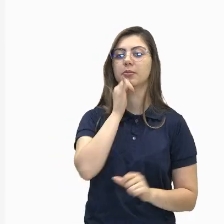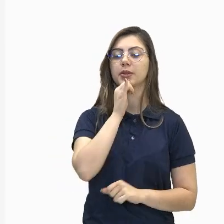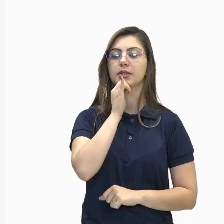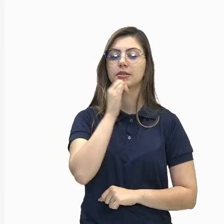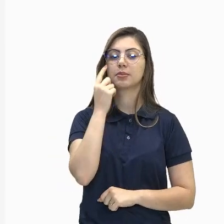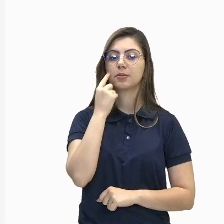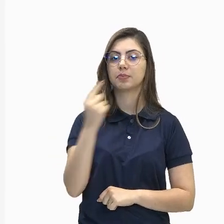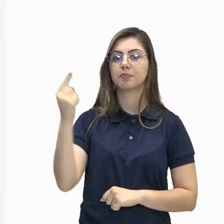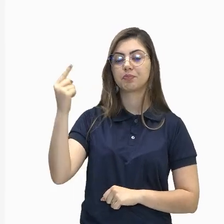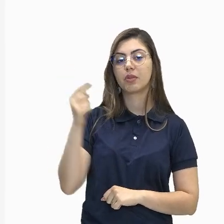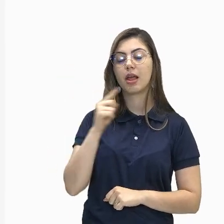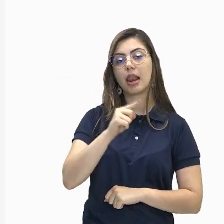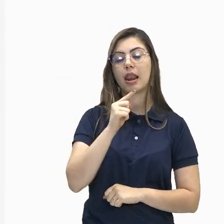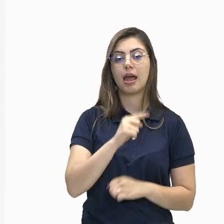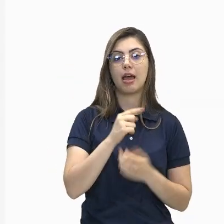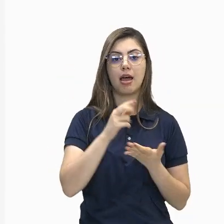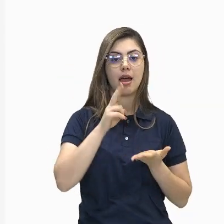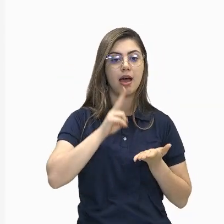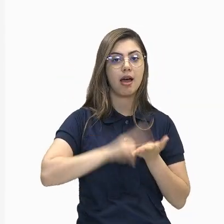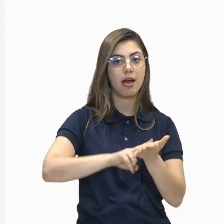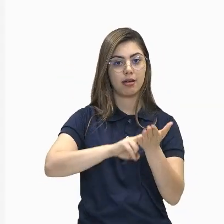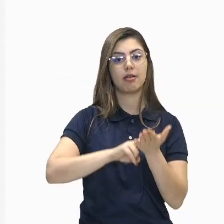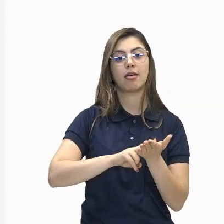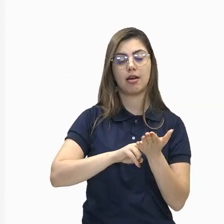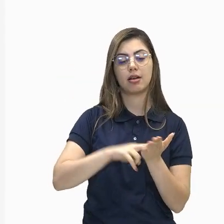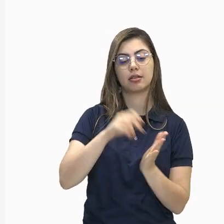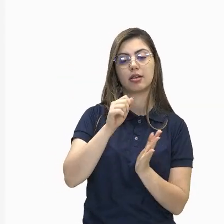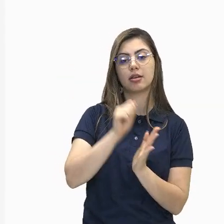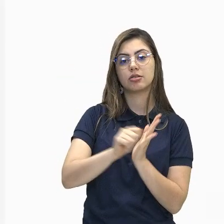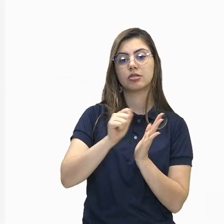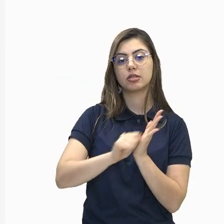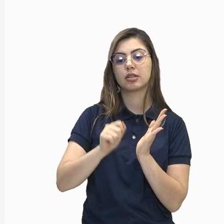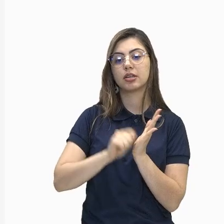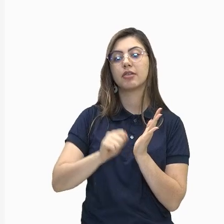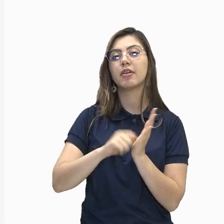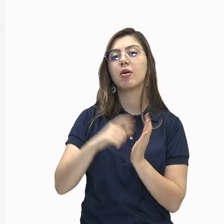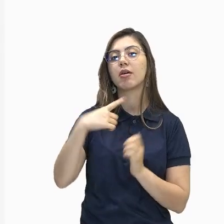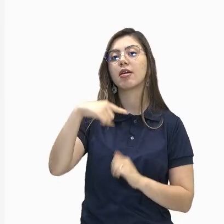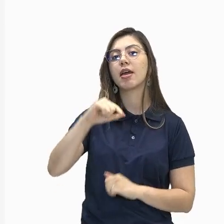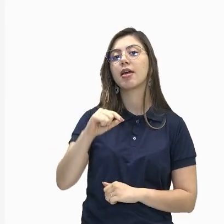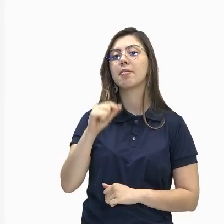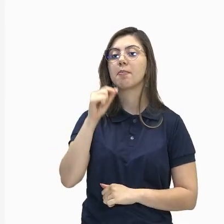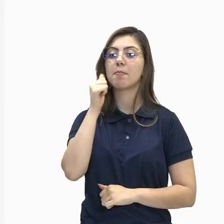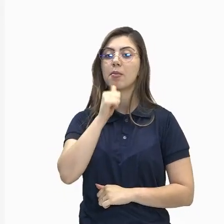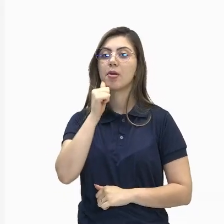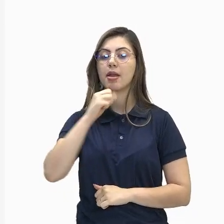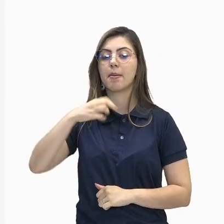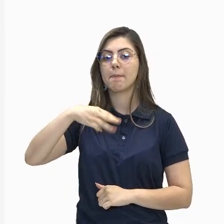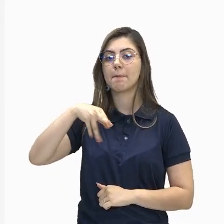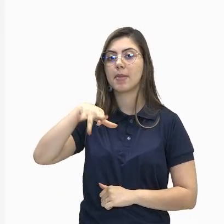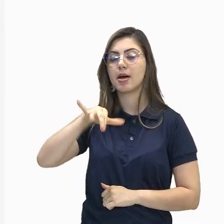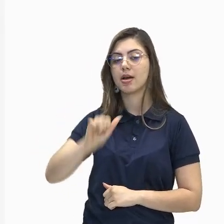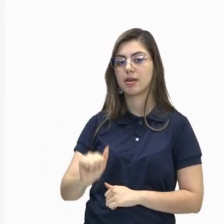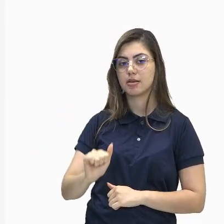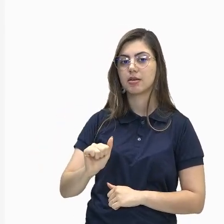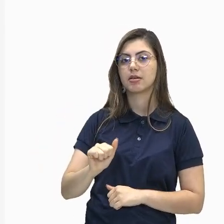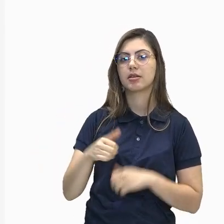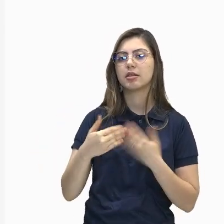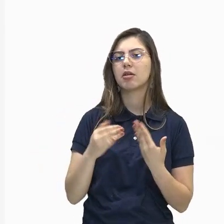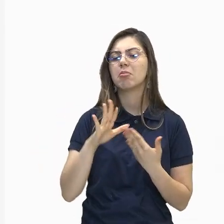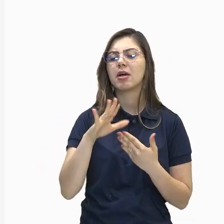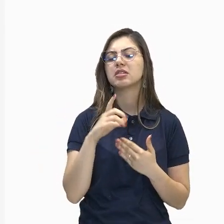A carta foi escrita por Maria. Quem é o sujeito dessa oração? Quem foi escrita? A